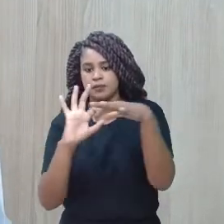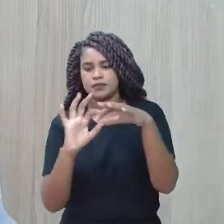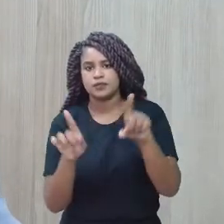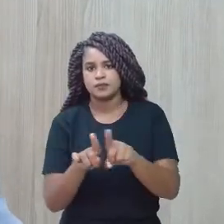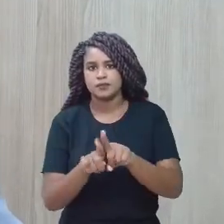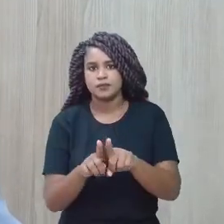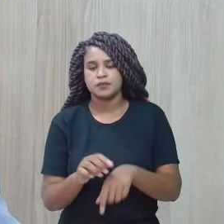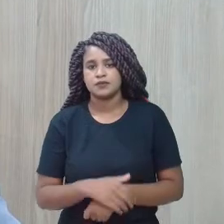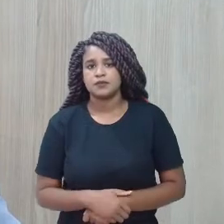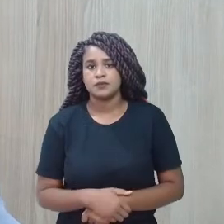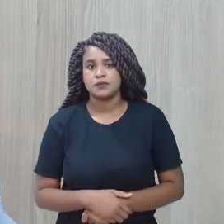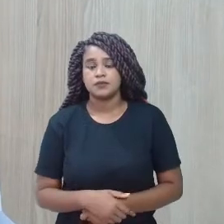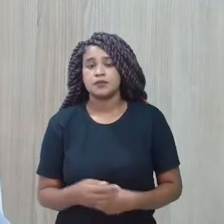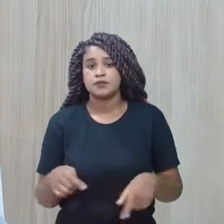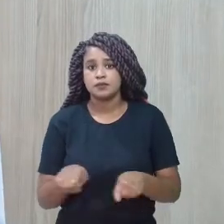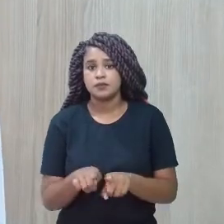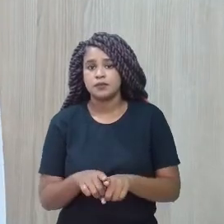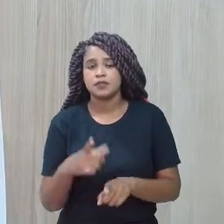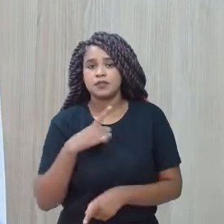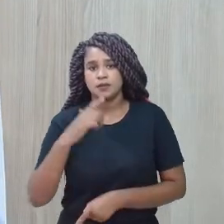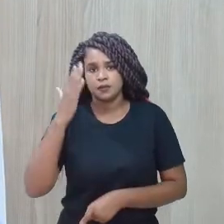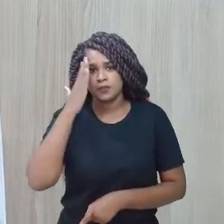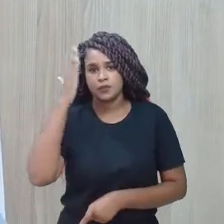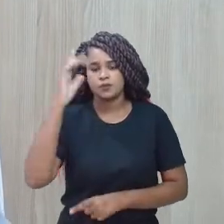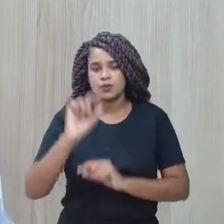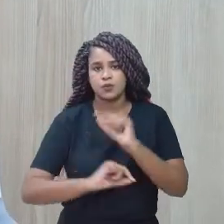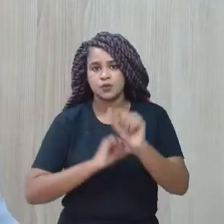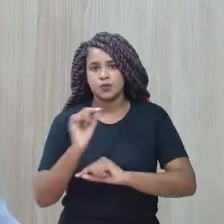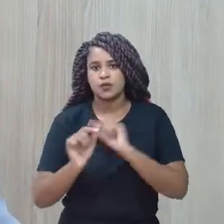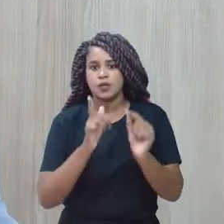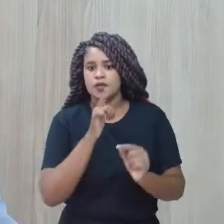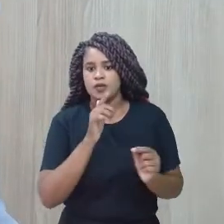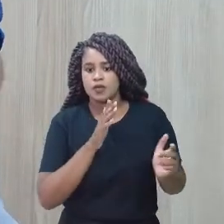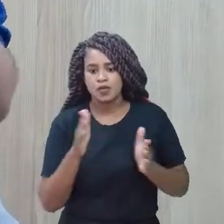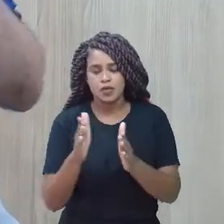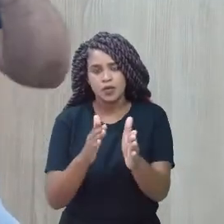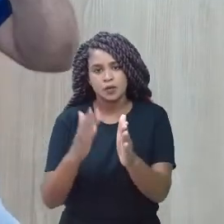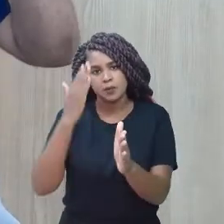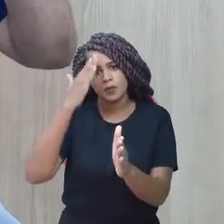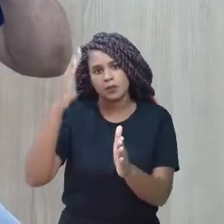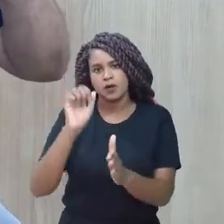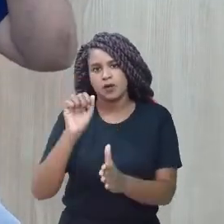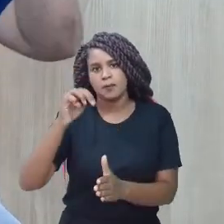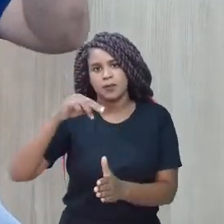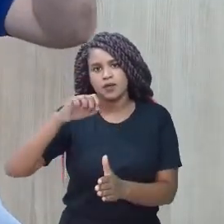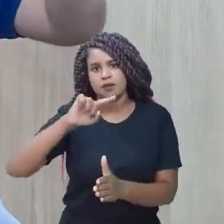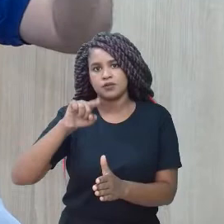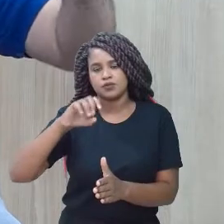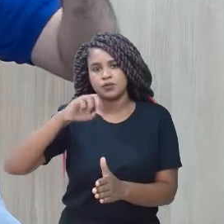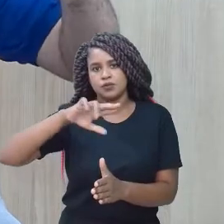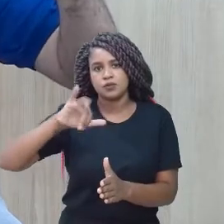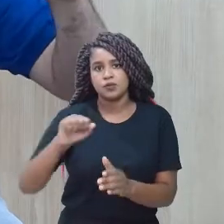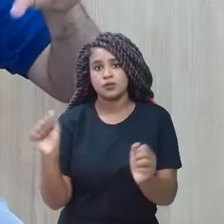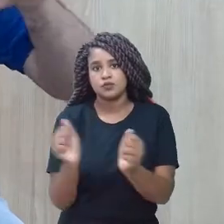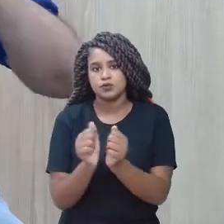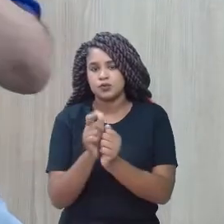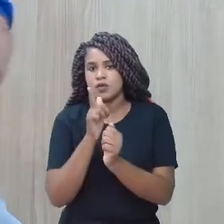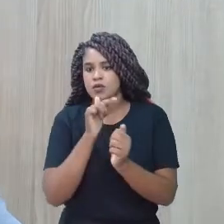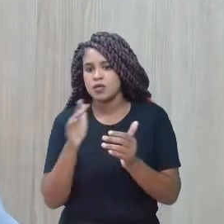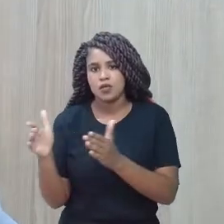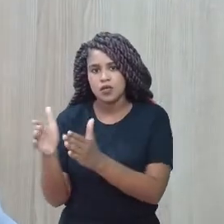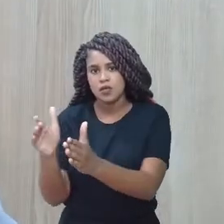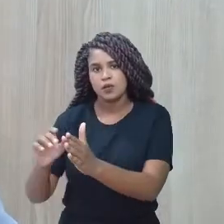já começou, que nós temos lá aquele principal afluente, né, que é o rio Amazonas, aquela junção lá do Rio Negro, tá, aquela coisa